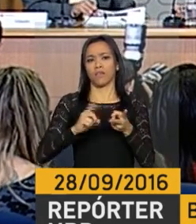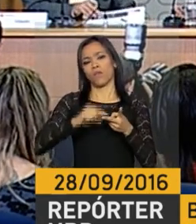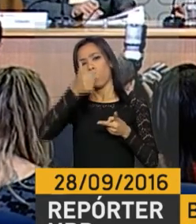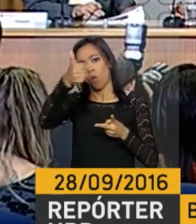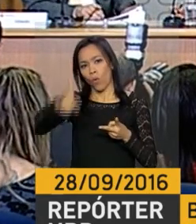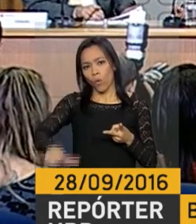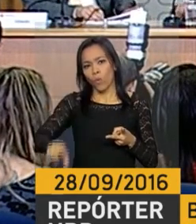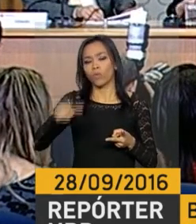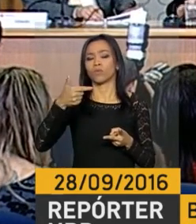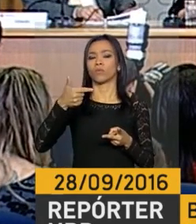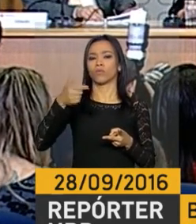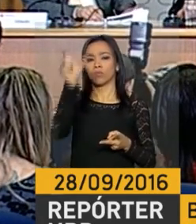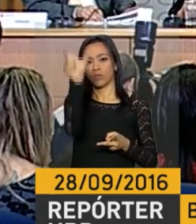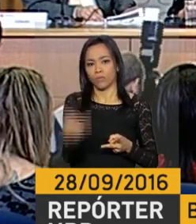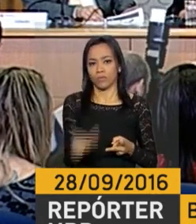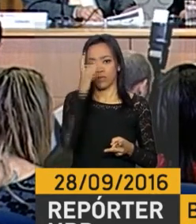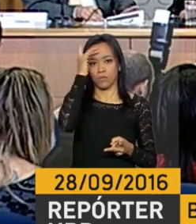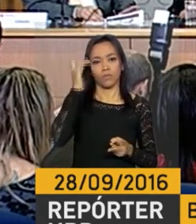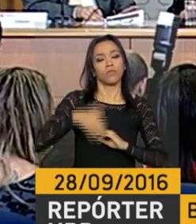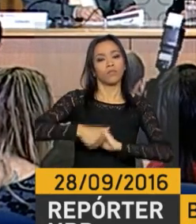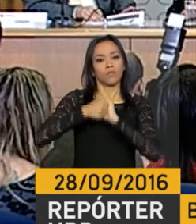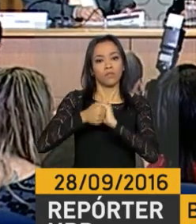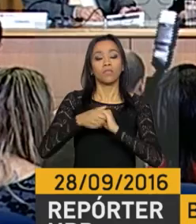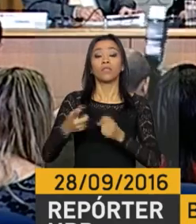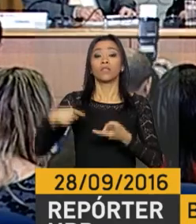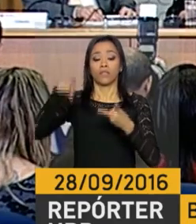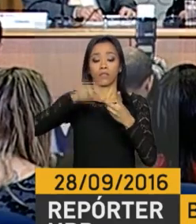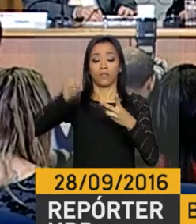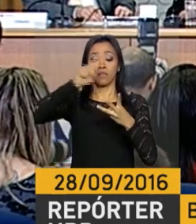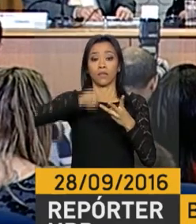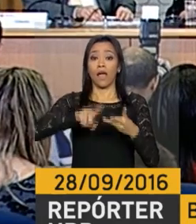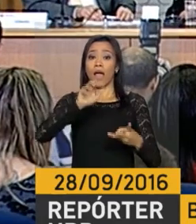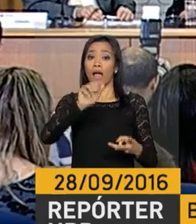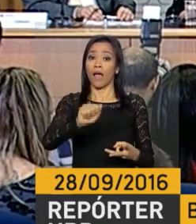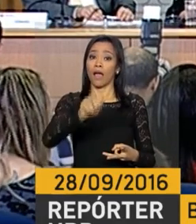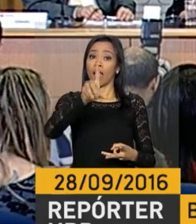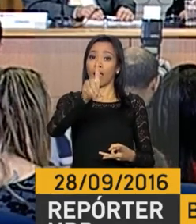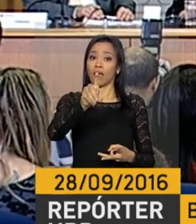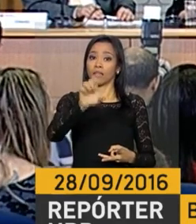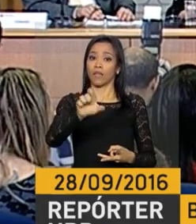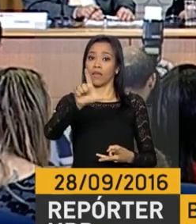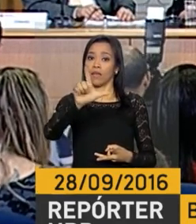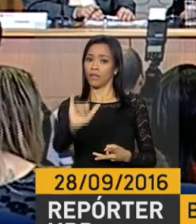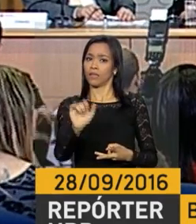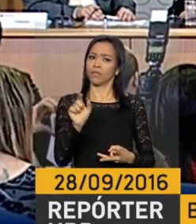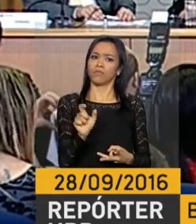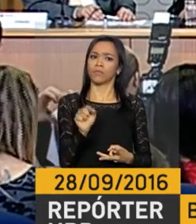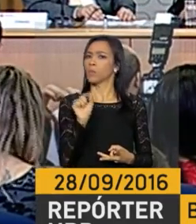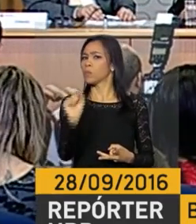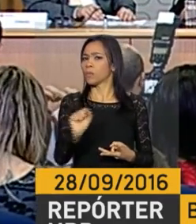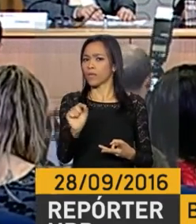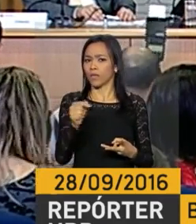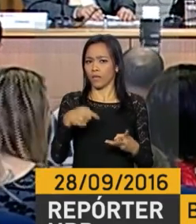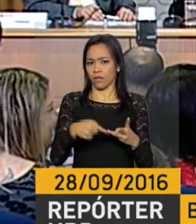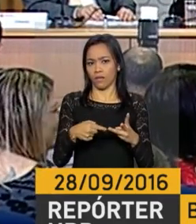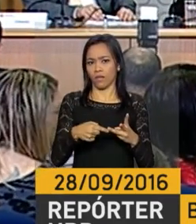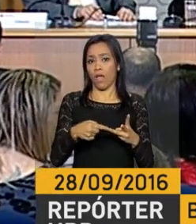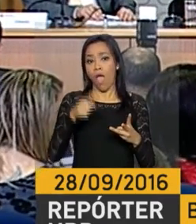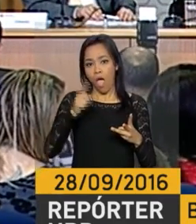conasems e abedi que é a nossa